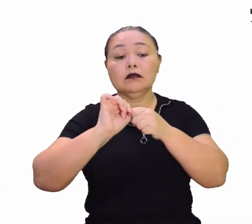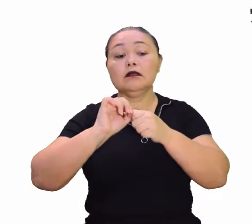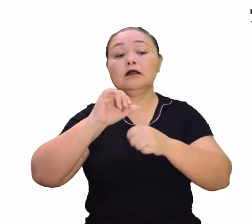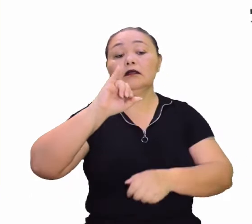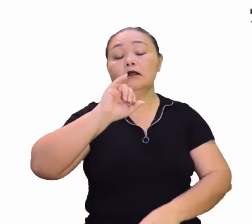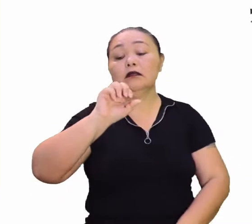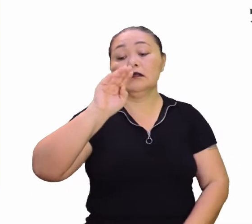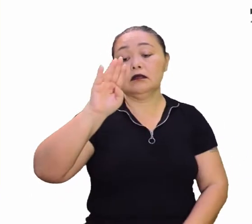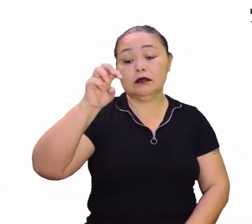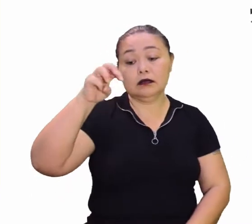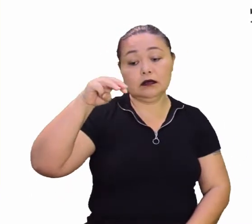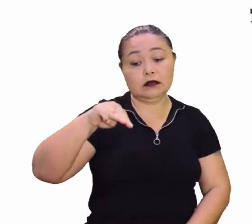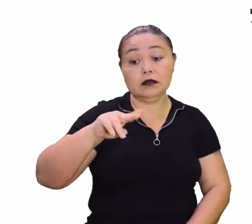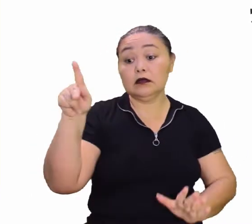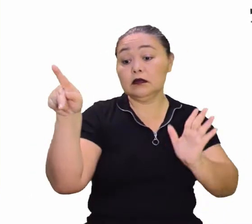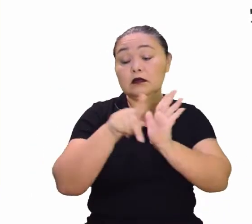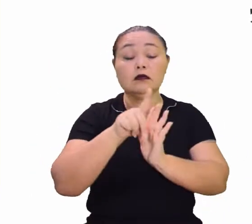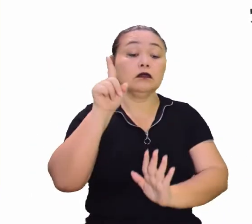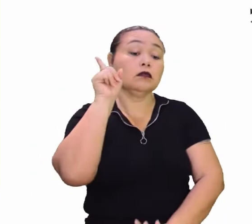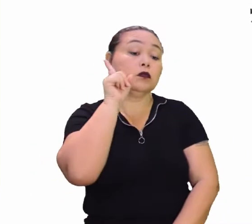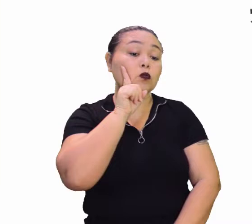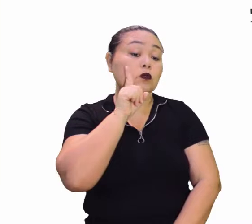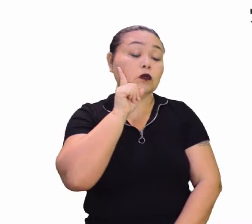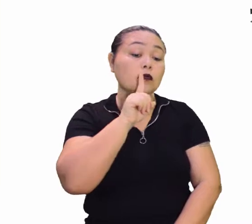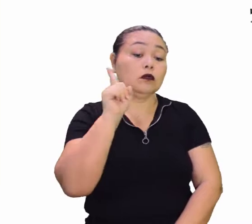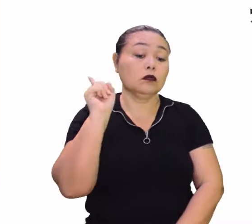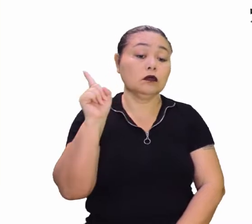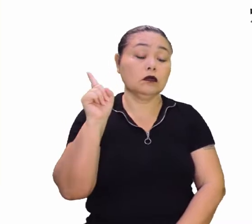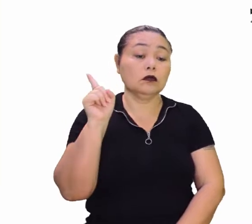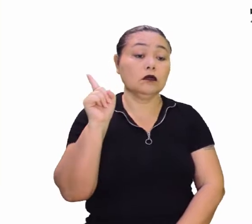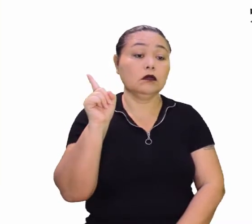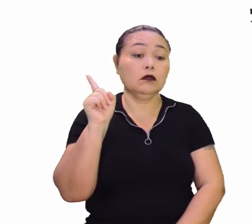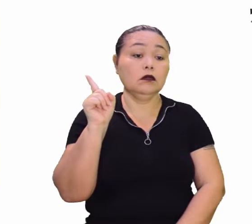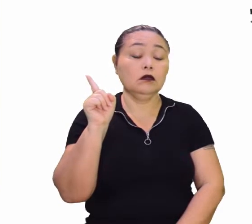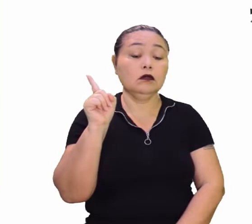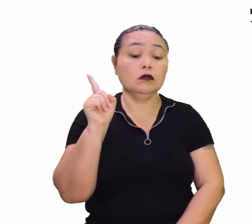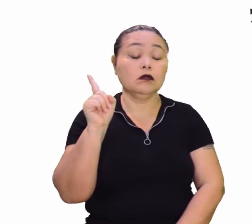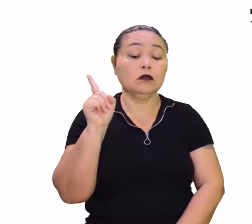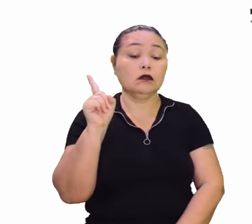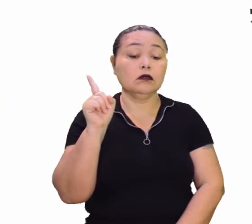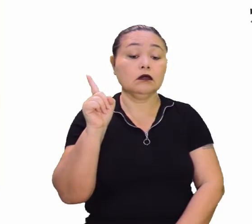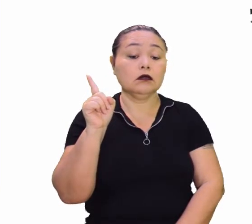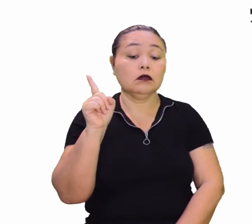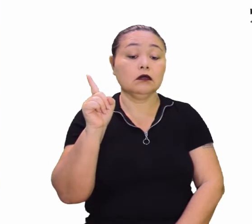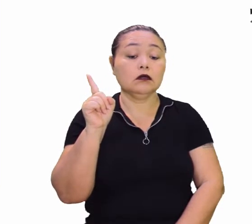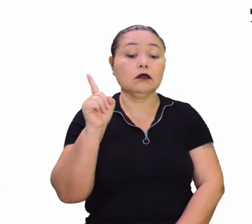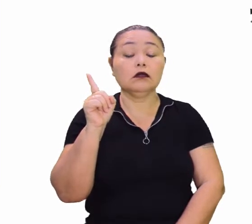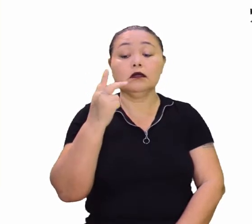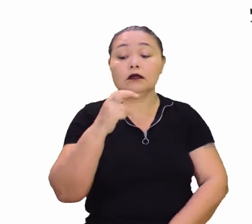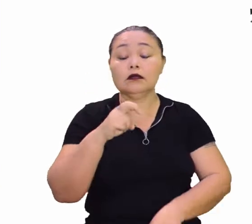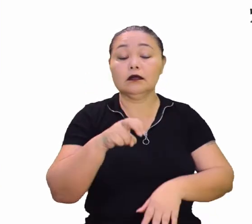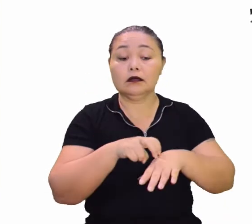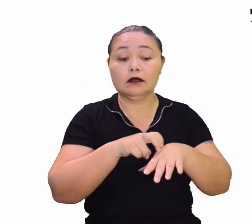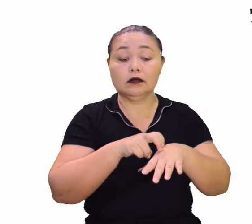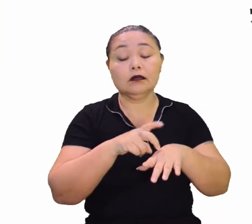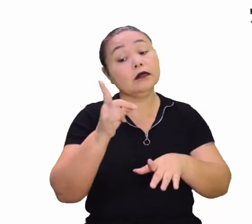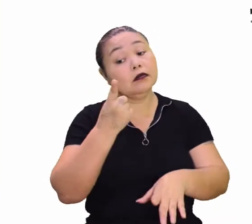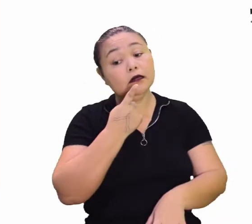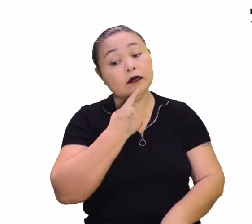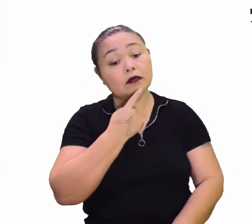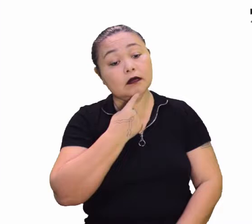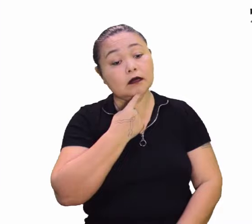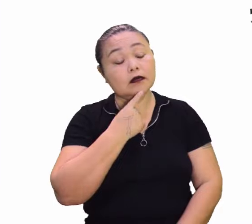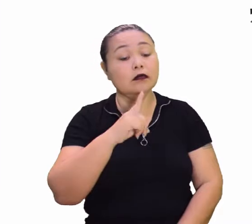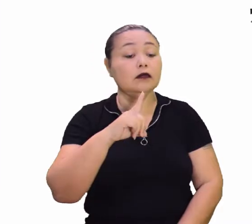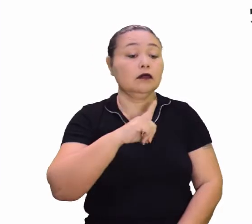norte-americana, pessoal. Só para a gente ter uma noção aí. Eu vou mudar até a cor aqui. Vou colocar verde. Verde não, vermelho.